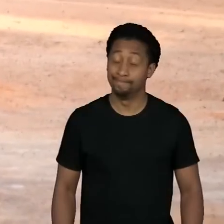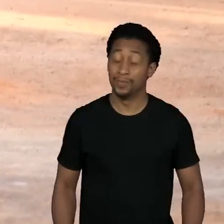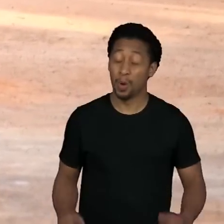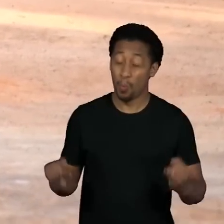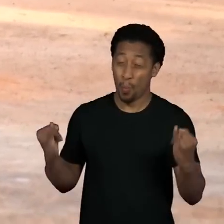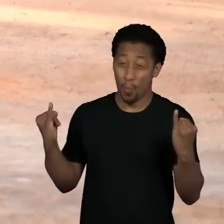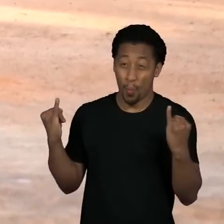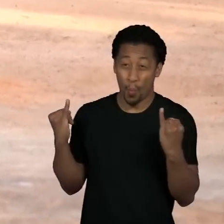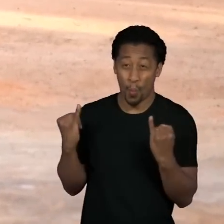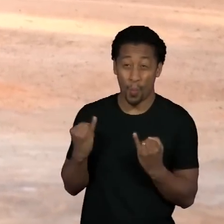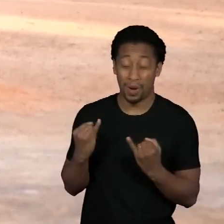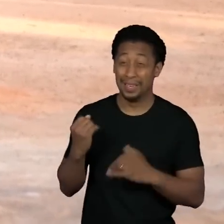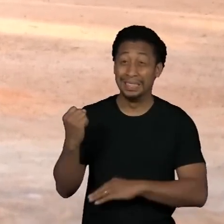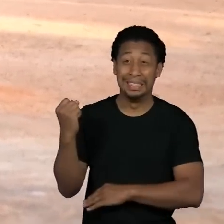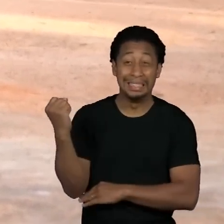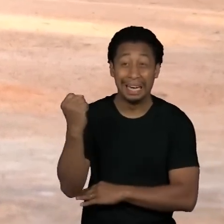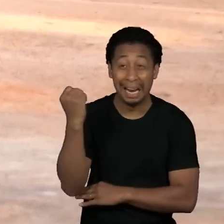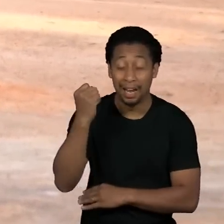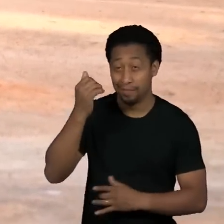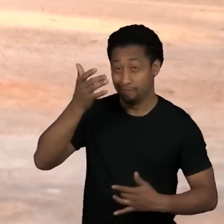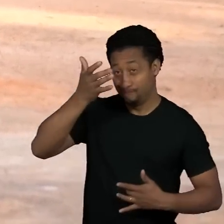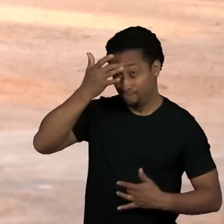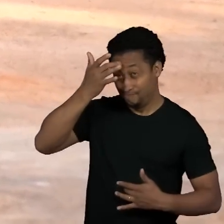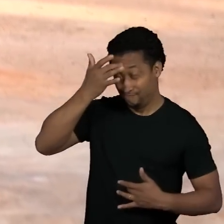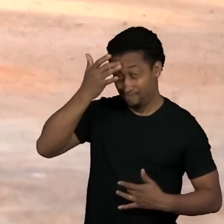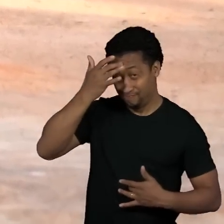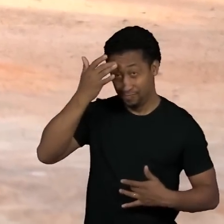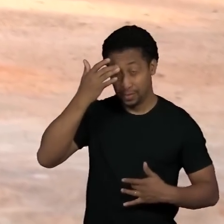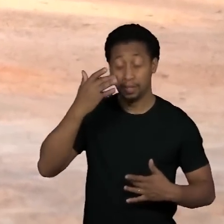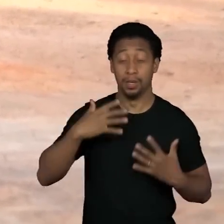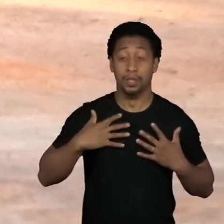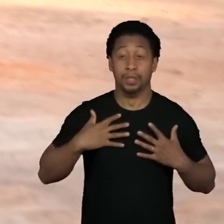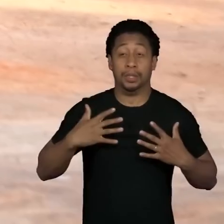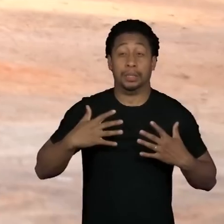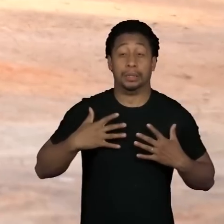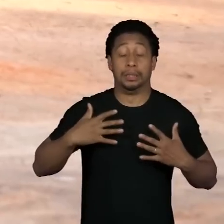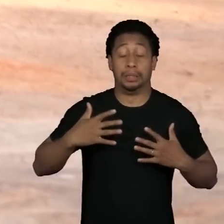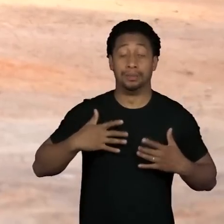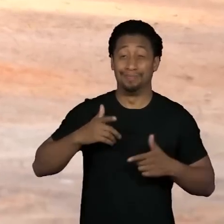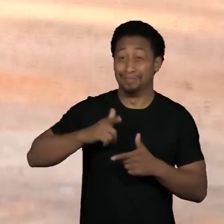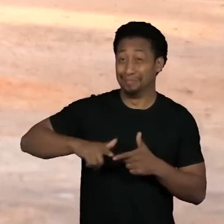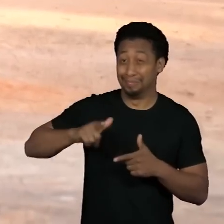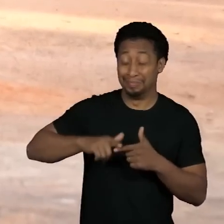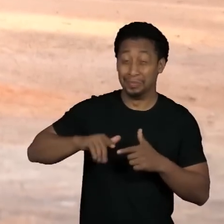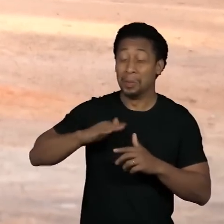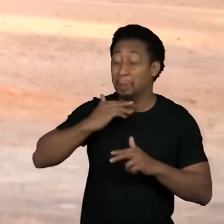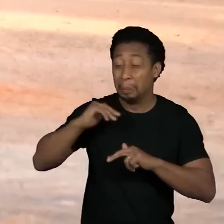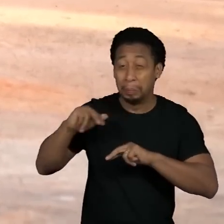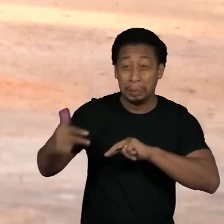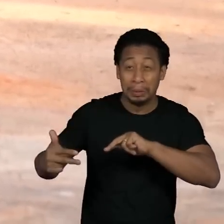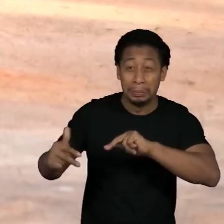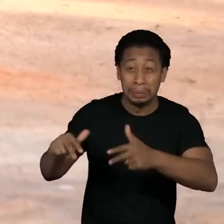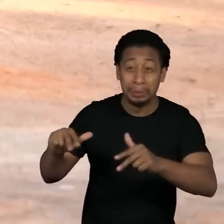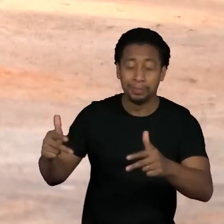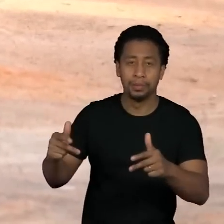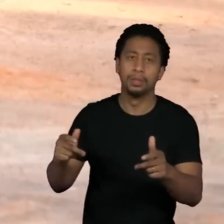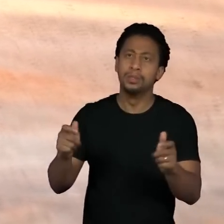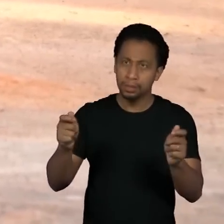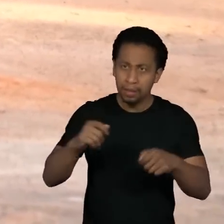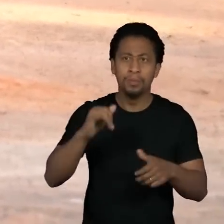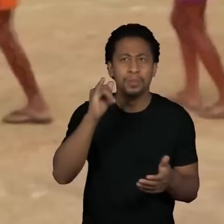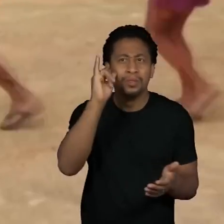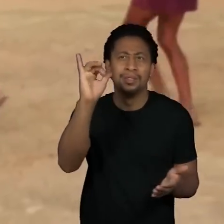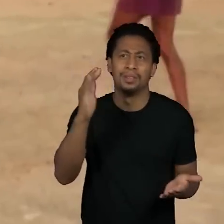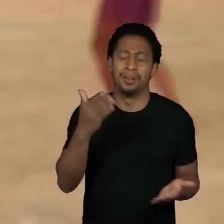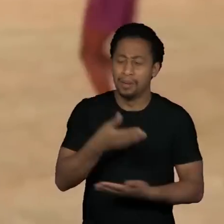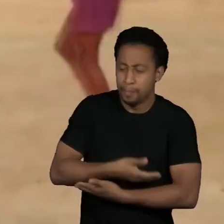Desnutrição grave, malária, pneumonia, mortes. Doenças evitáveis dos bebês aos